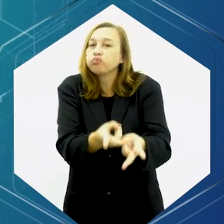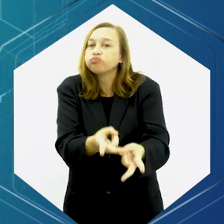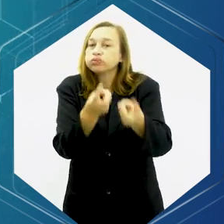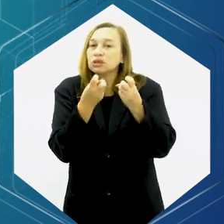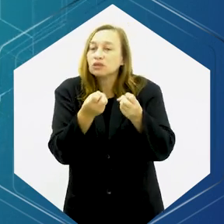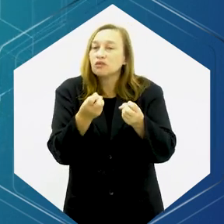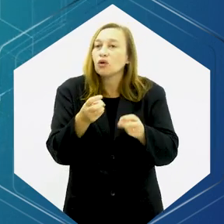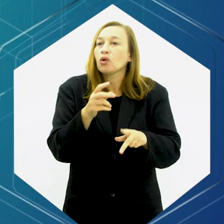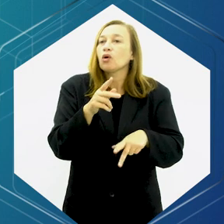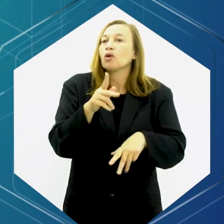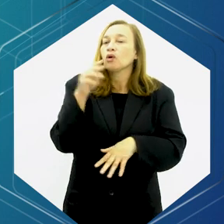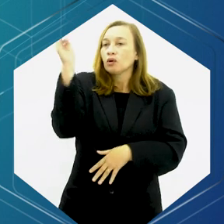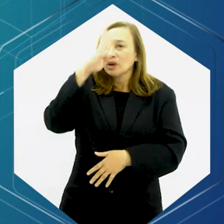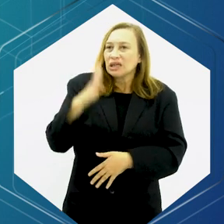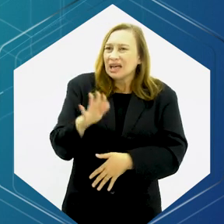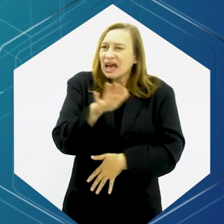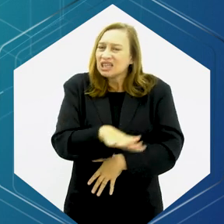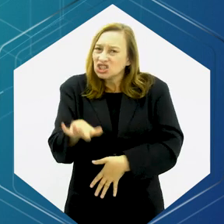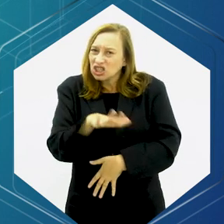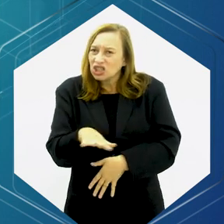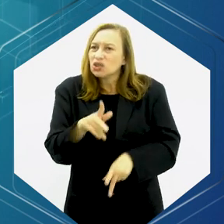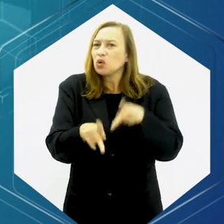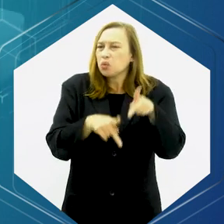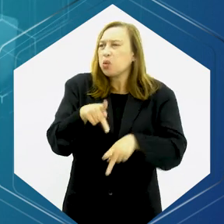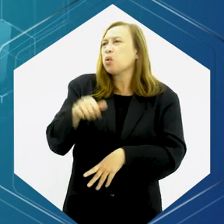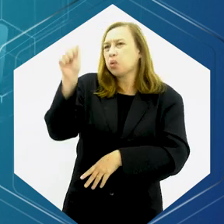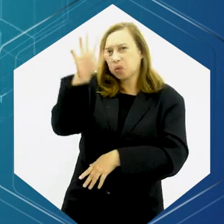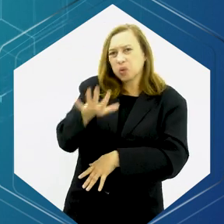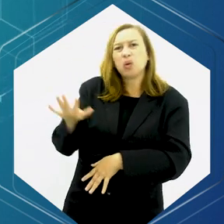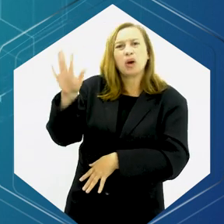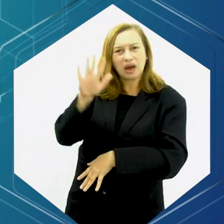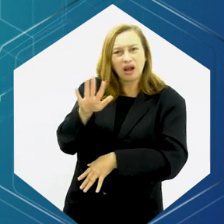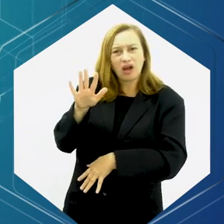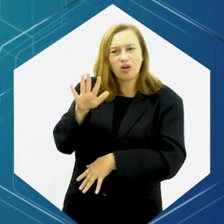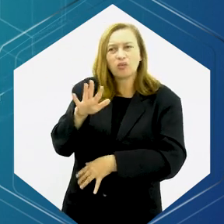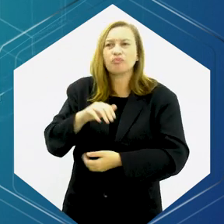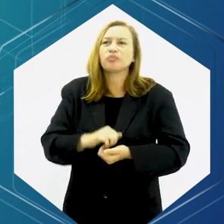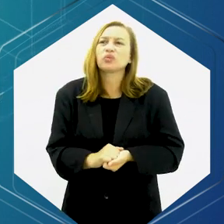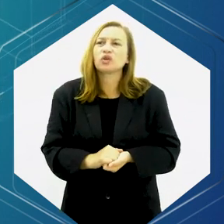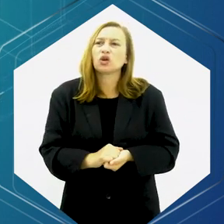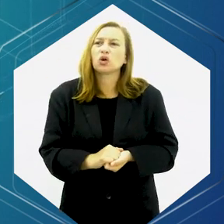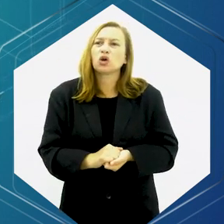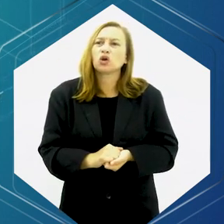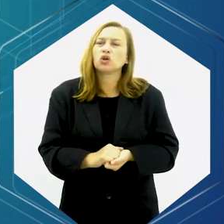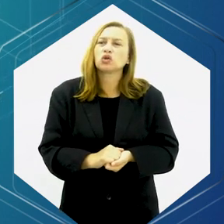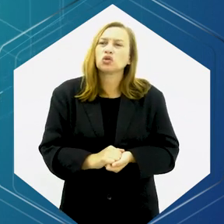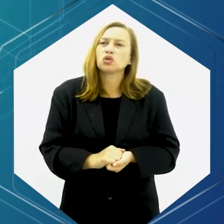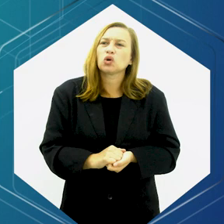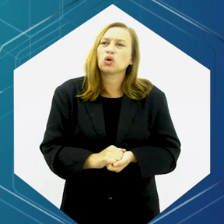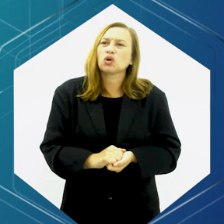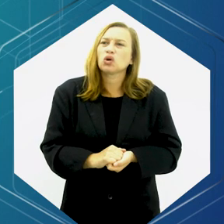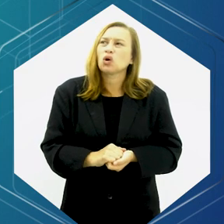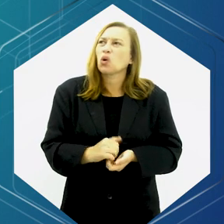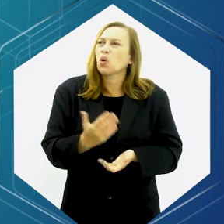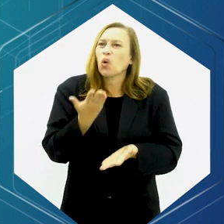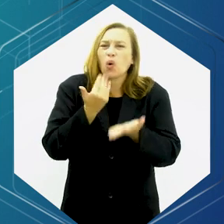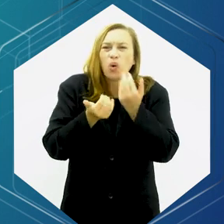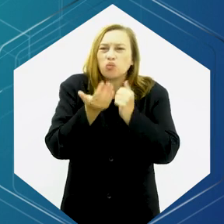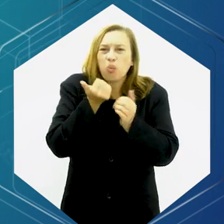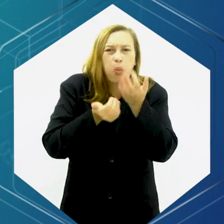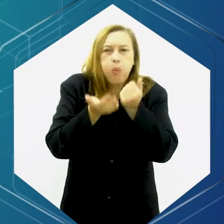gente observou no Brasil é que as crianças e a população em geral eh começou a ter